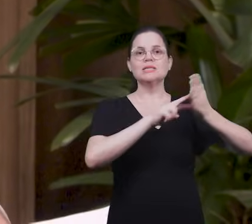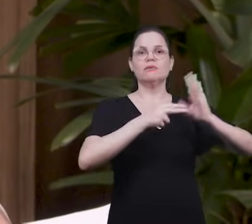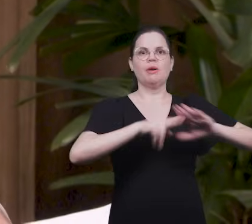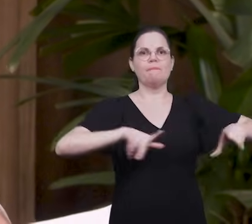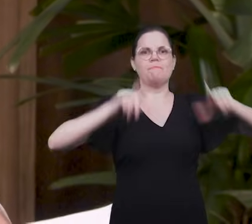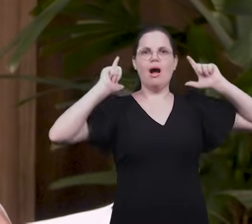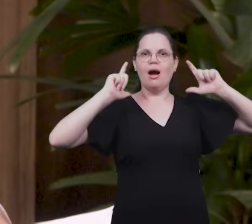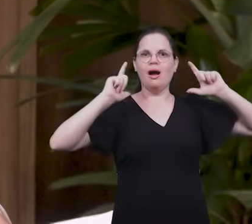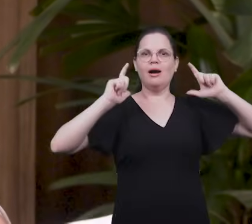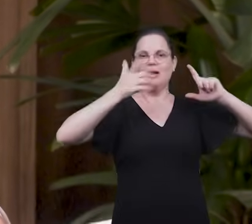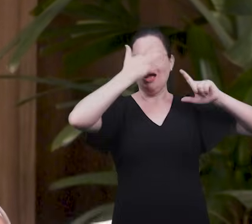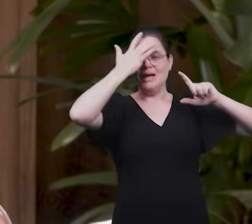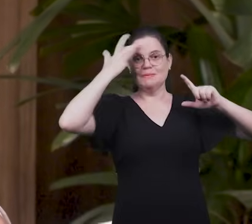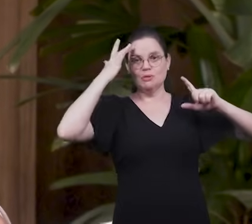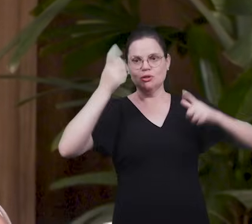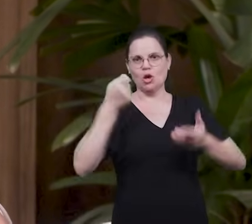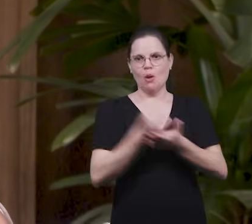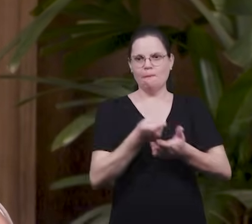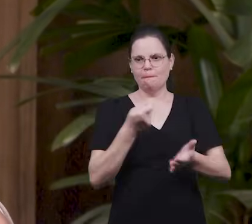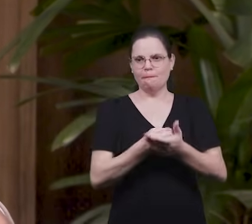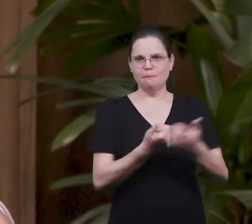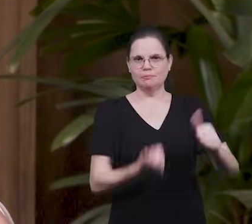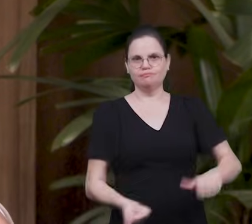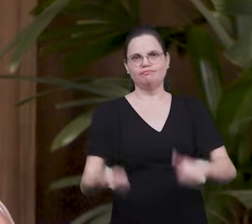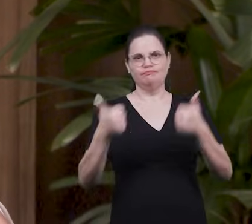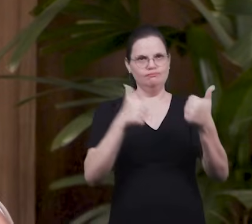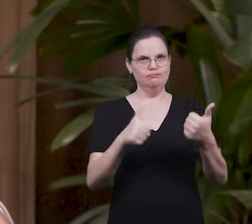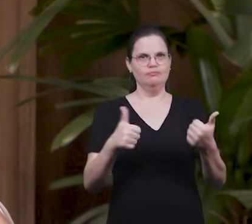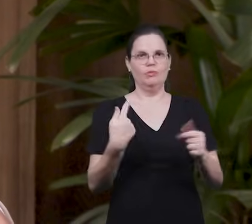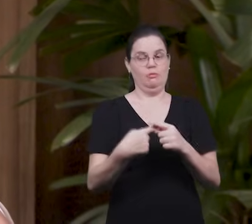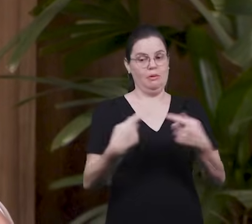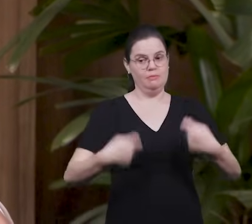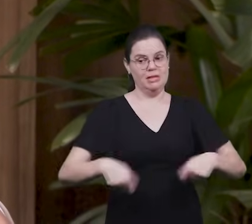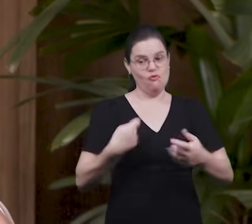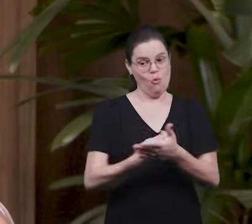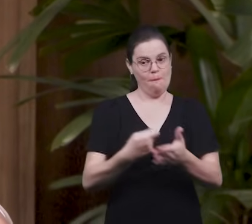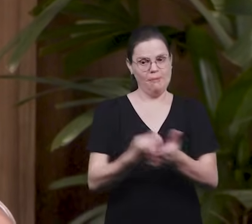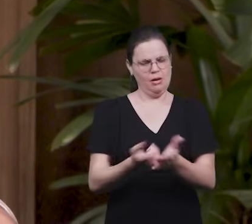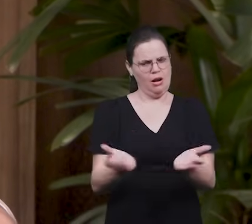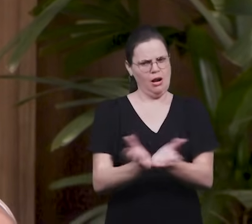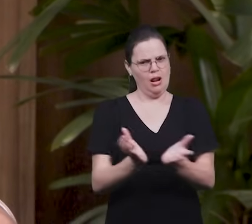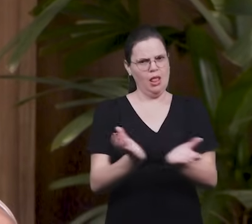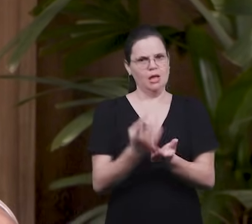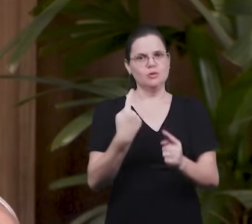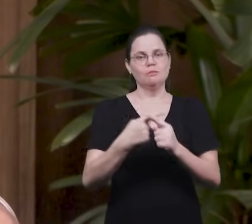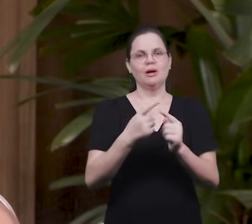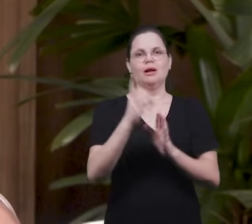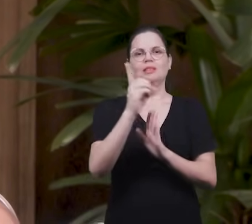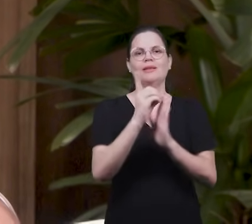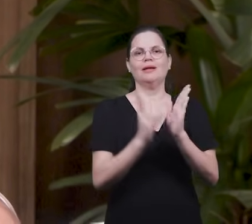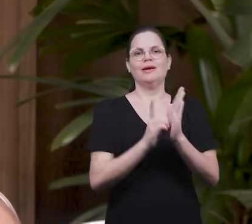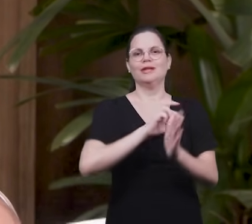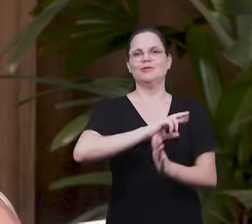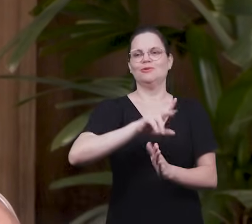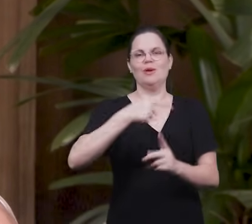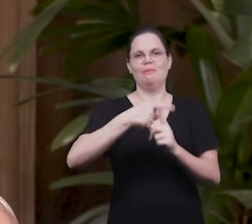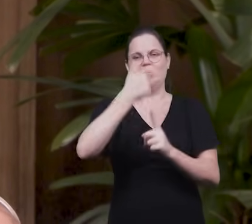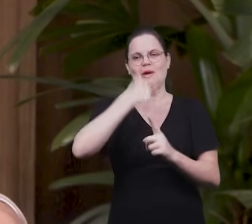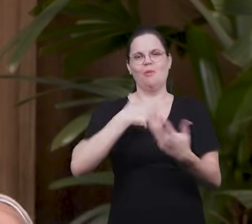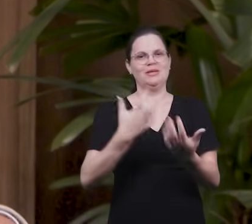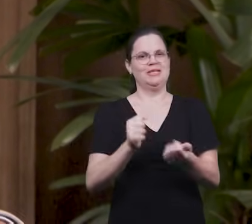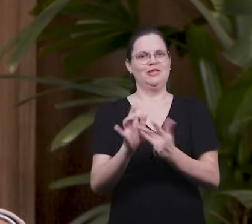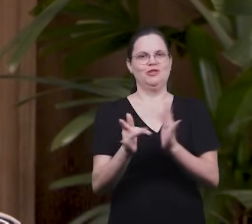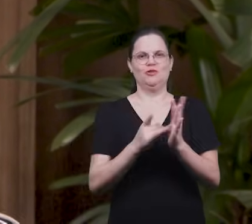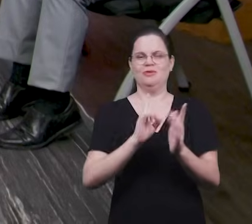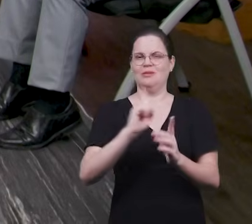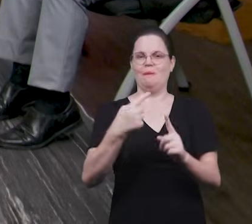pessoas eram obrigadas a serem batizadas, porque era uma obrigação ser cristão por um decreto e não mais por uma conversão